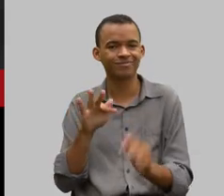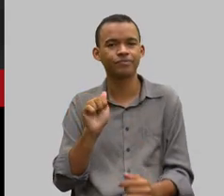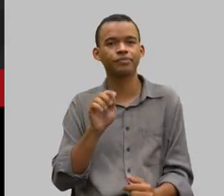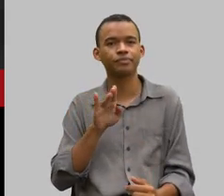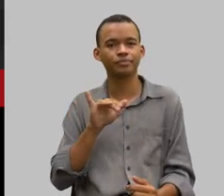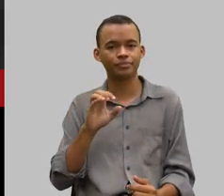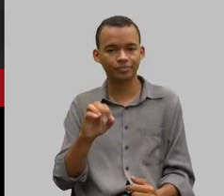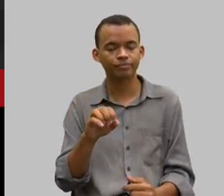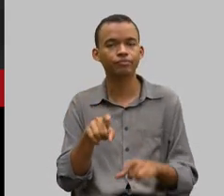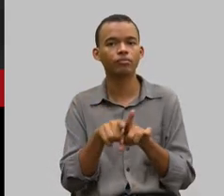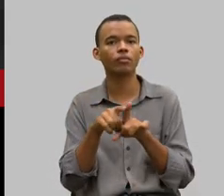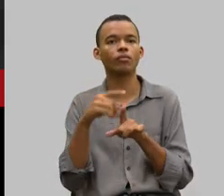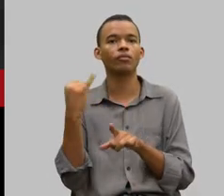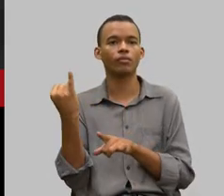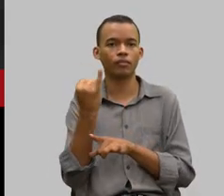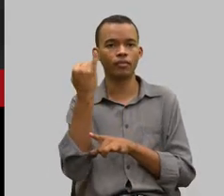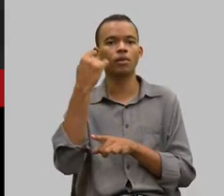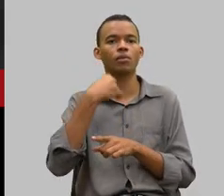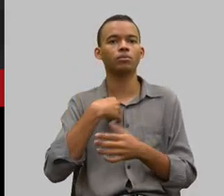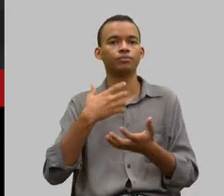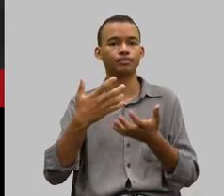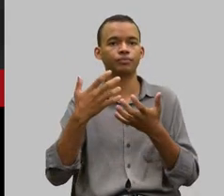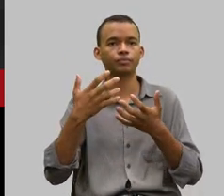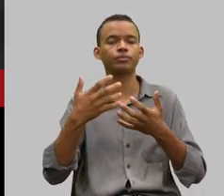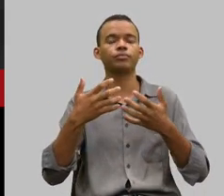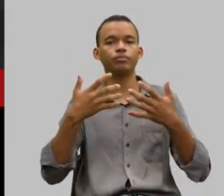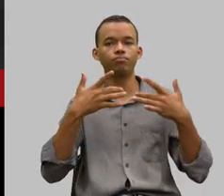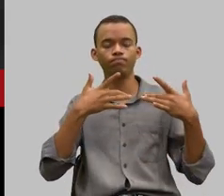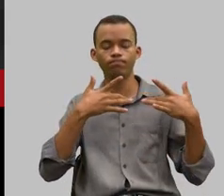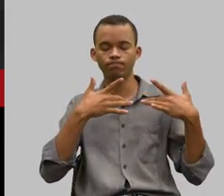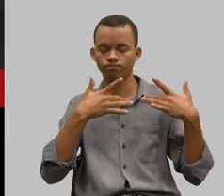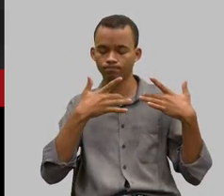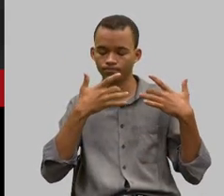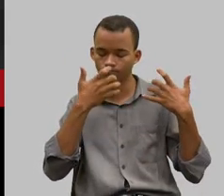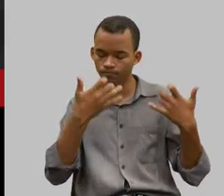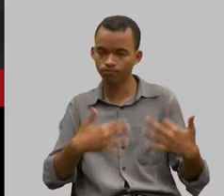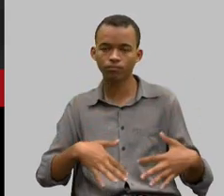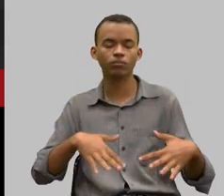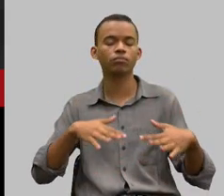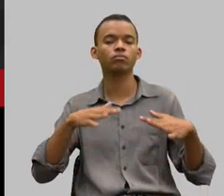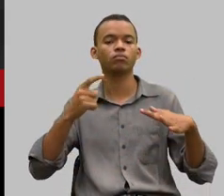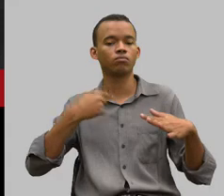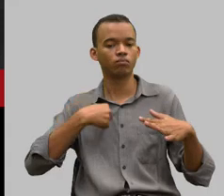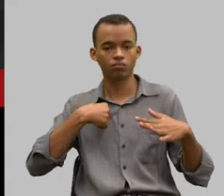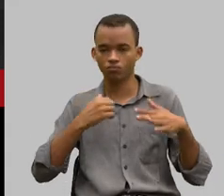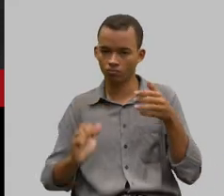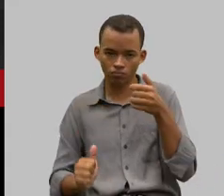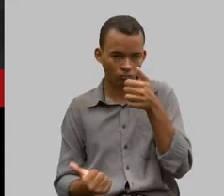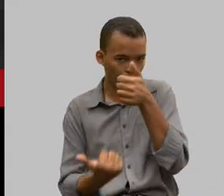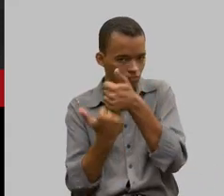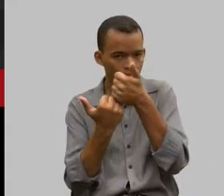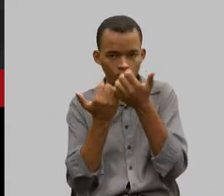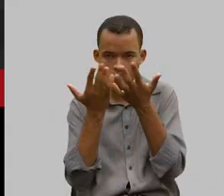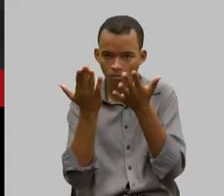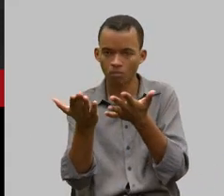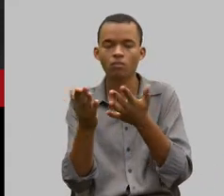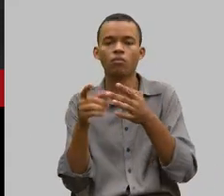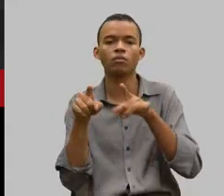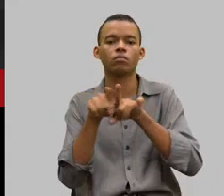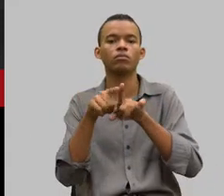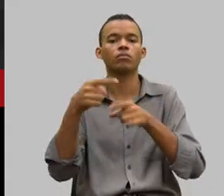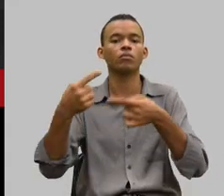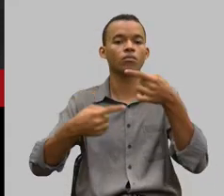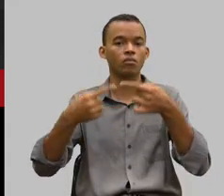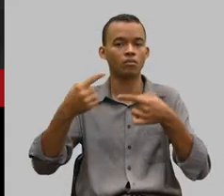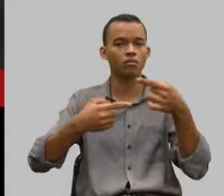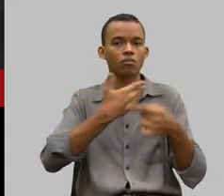importância isso então eu quero deixar de público aqui o meu apoio a você enquanto secretário e a política pública que você